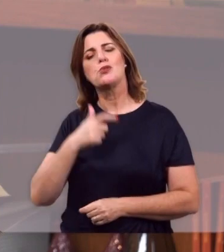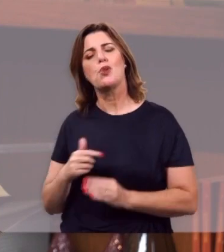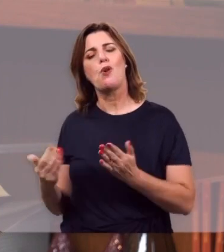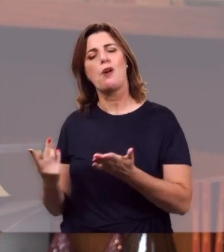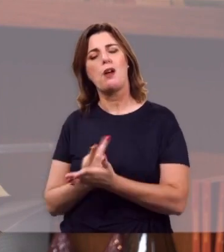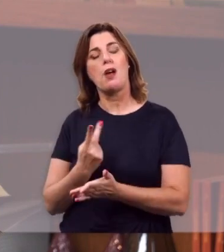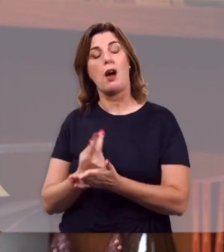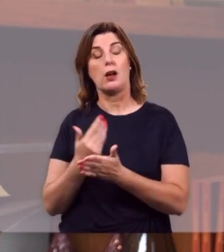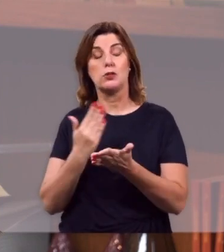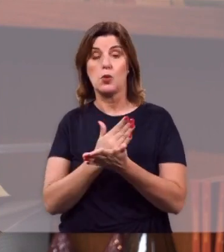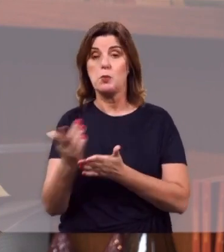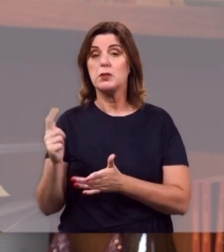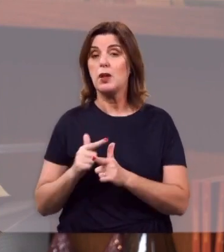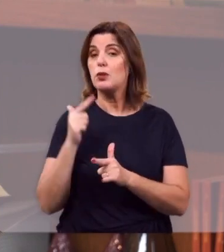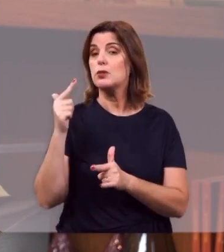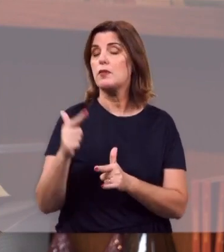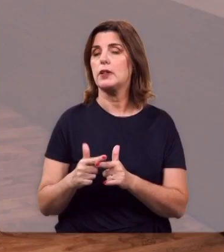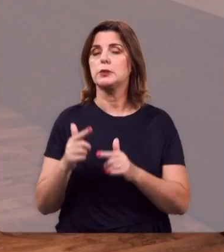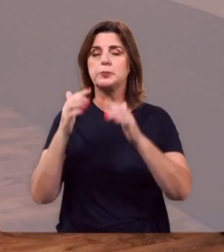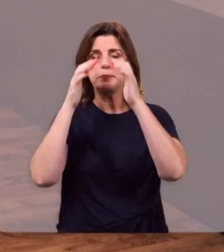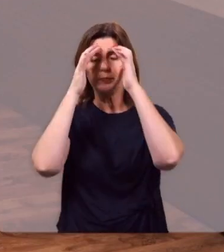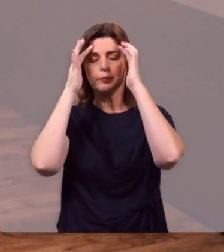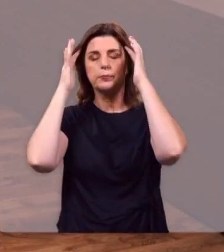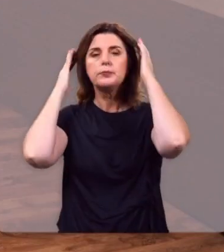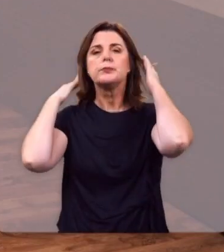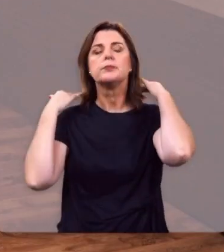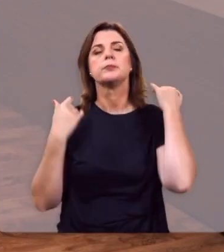e recomeçar a caminhada.